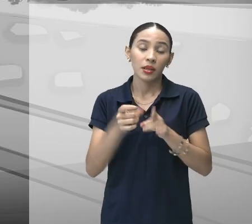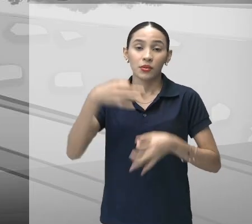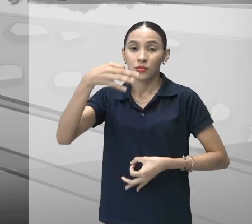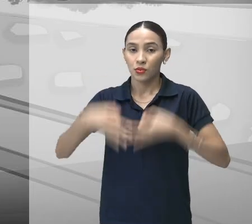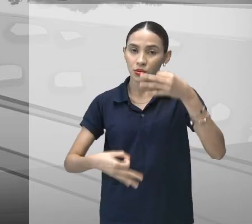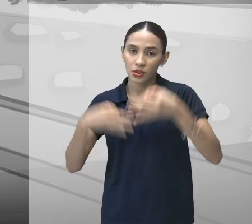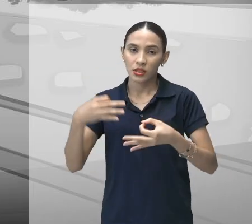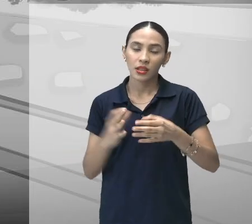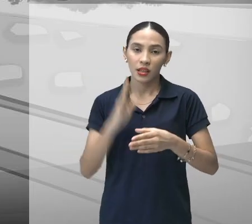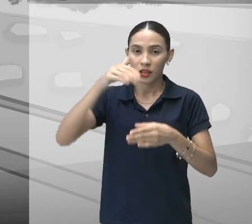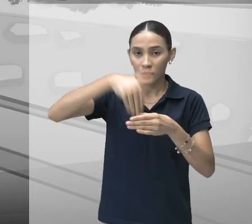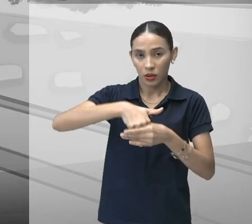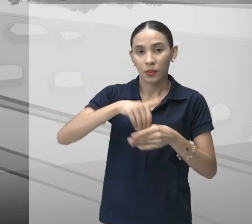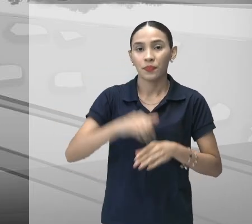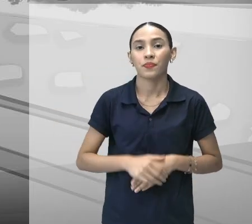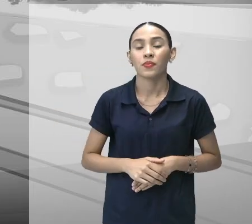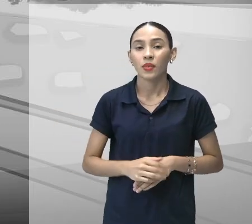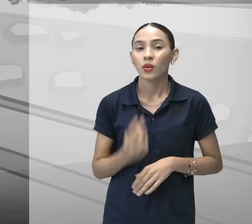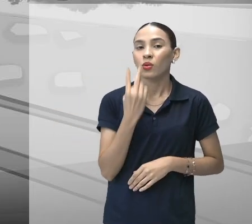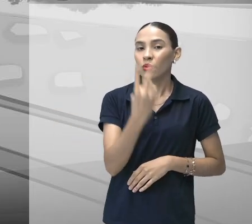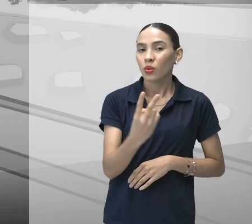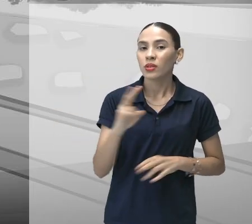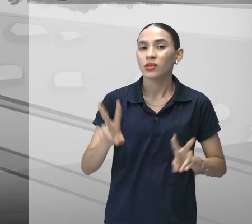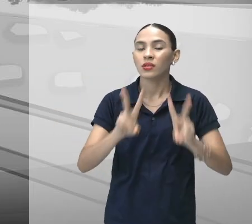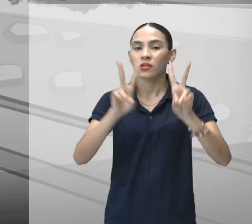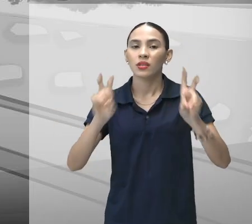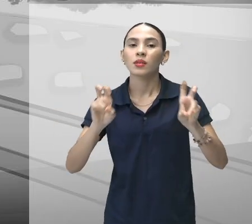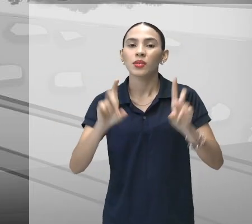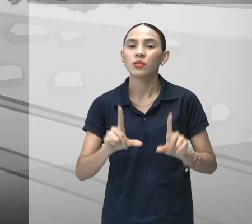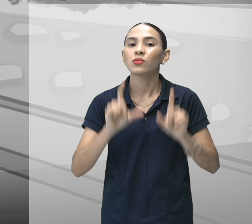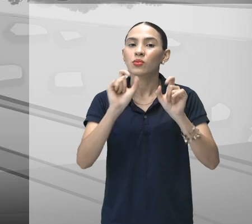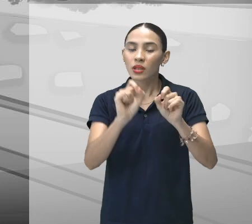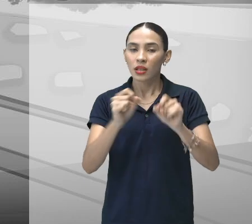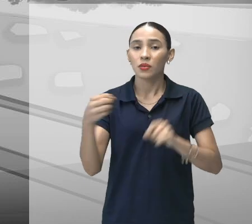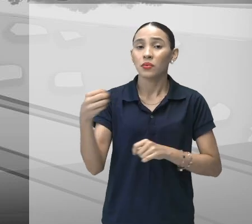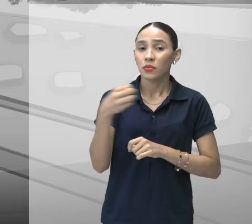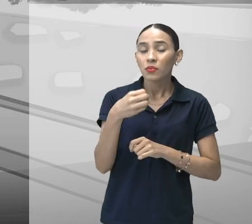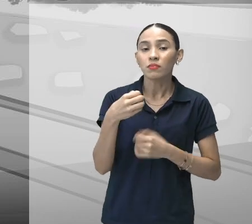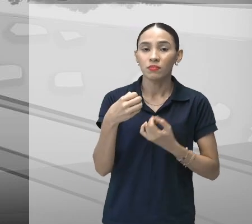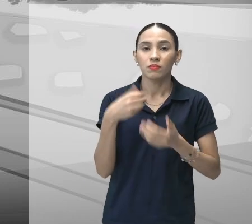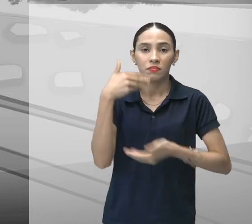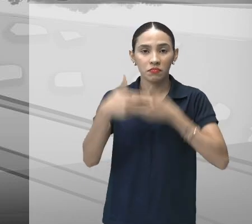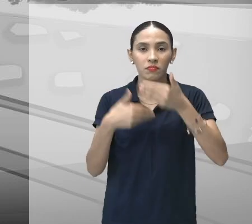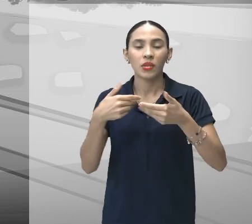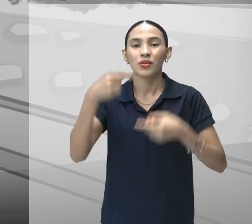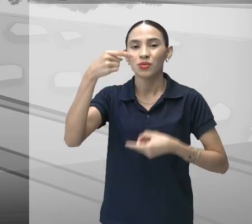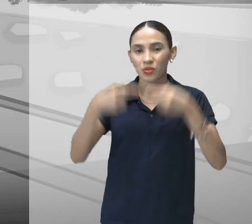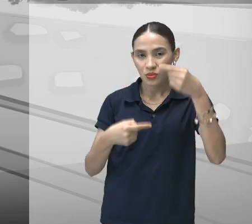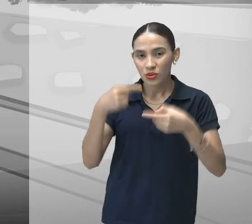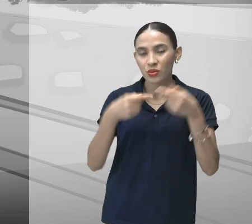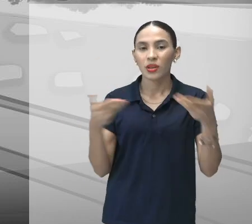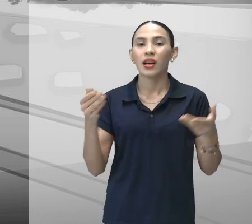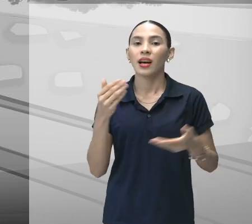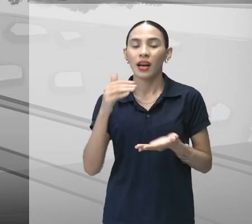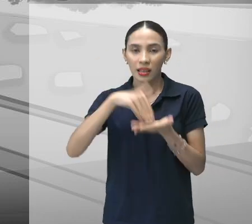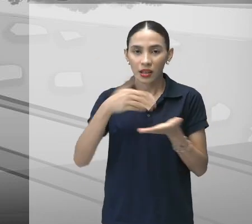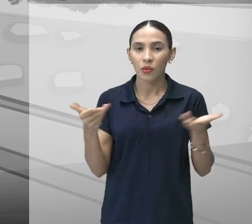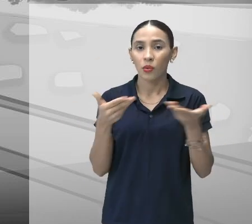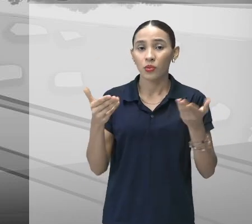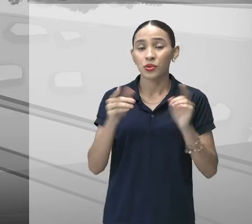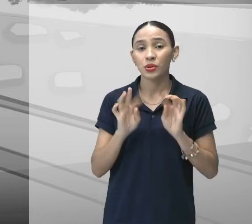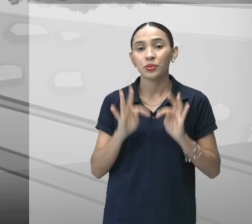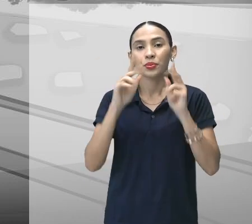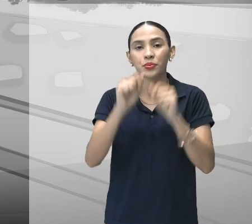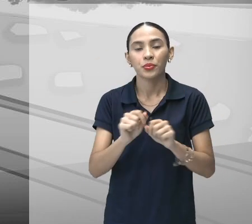de justiça eleitoral. Dois temas bastante atuais, que estão muito em voga nos dias de hoje. E tudo isso